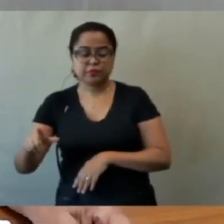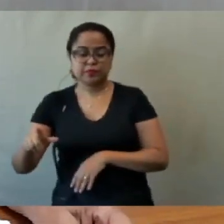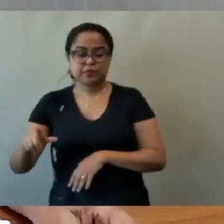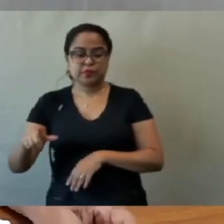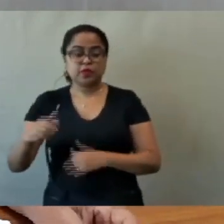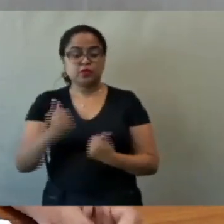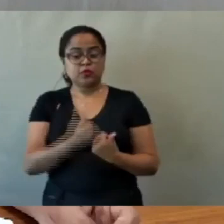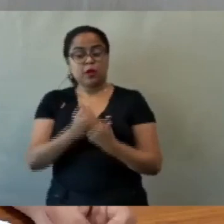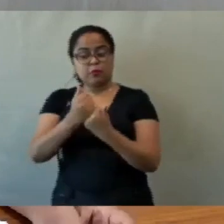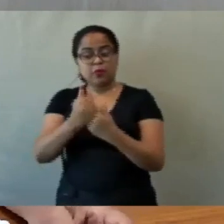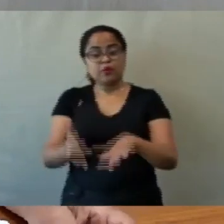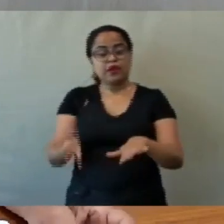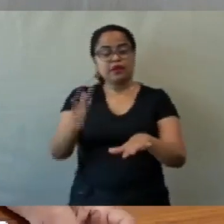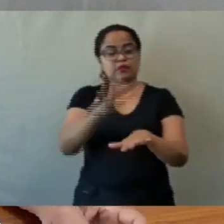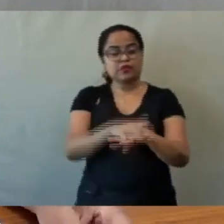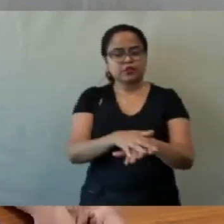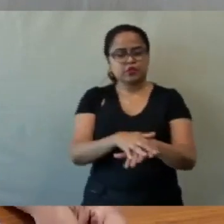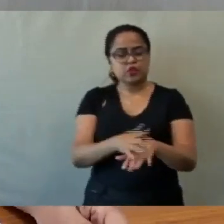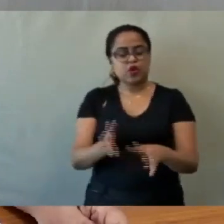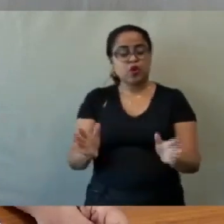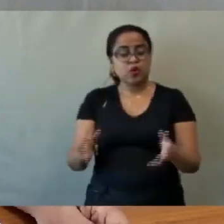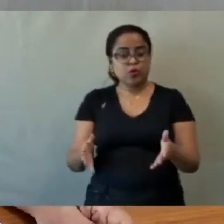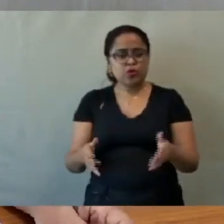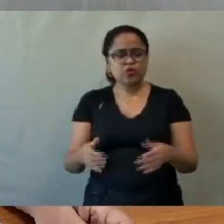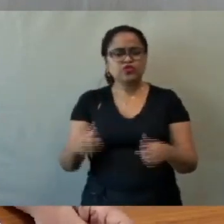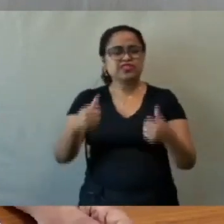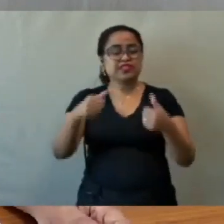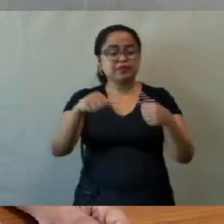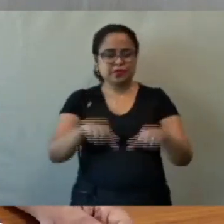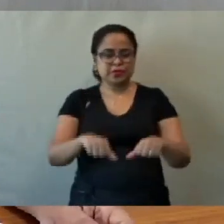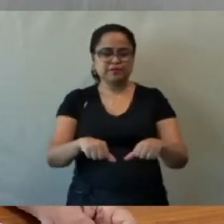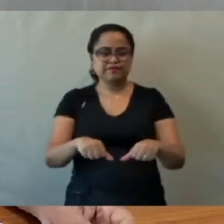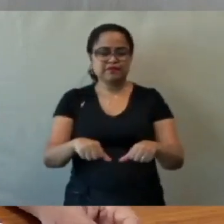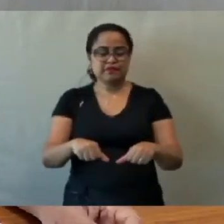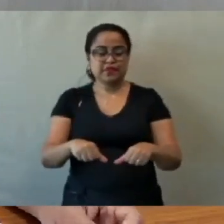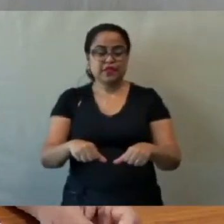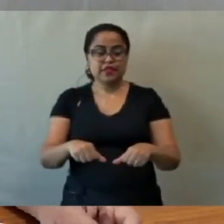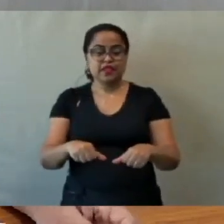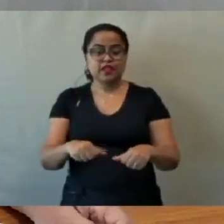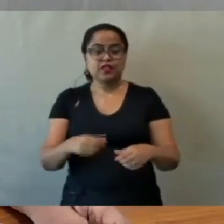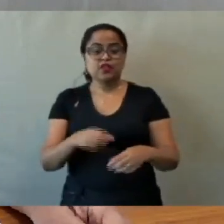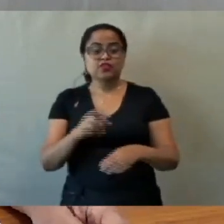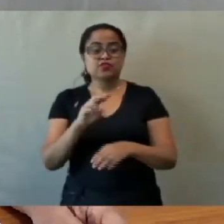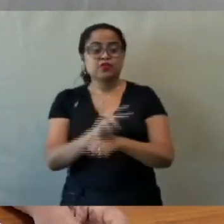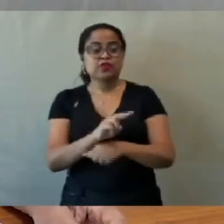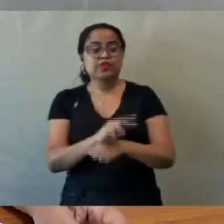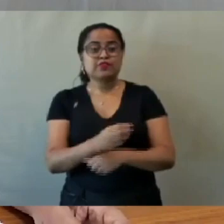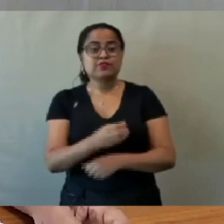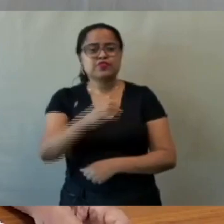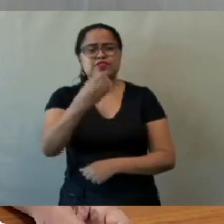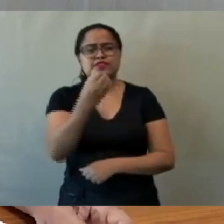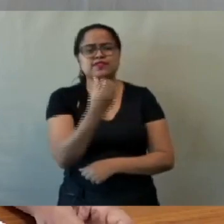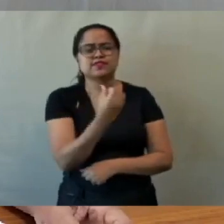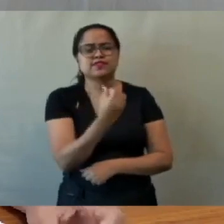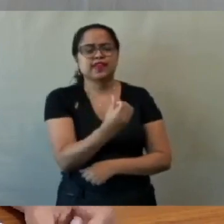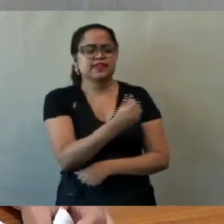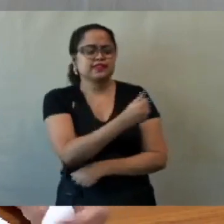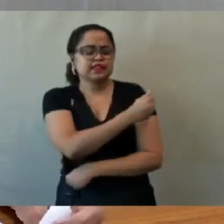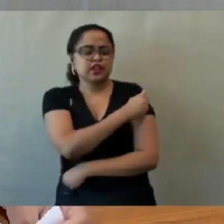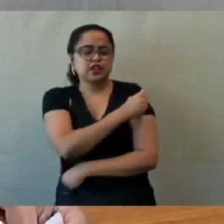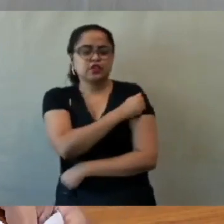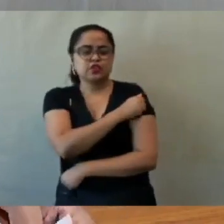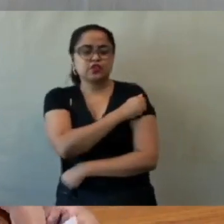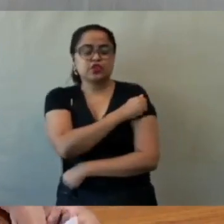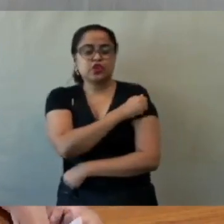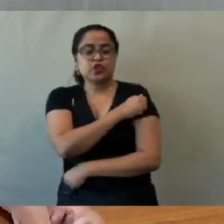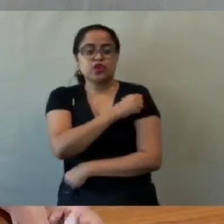à inclusão. Hoje está pior. Hoje a gente fica com 6 alunos dentro de sala de aula, é o dia todo, que é um